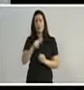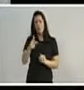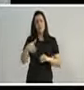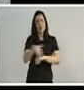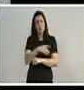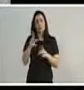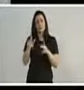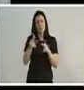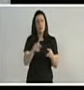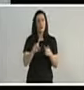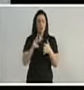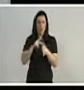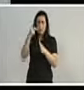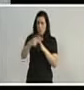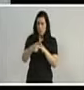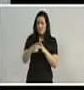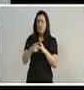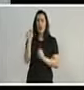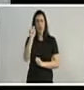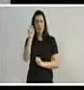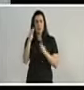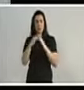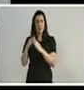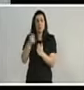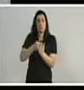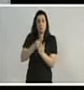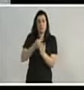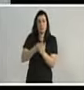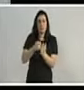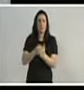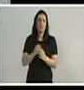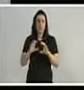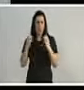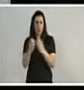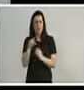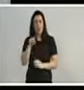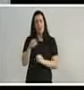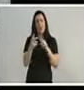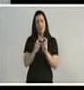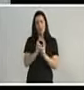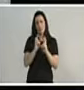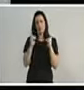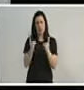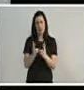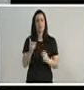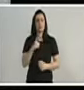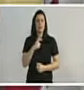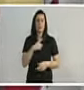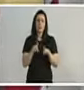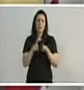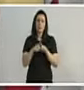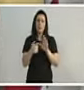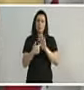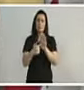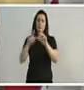prioridades defendidas pela associação de moradores por sinal dessa comunidade lá na velha tenho também aqui na sequência